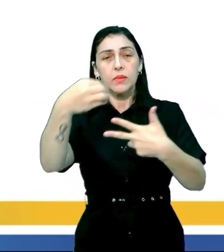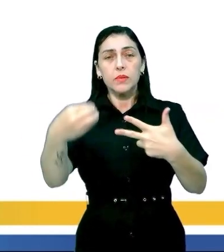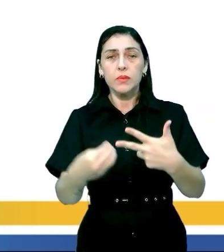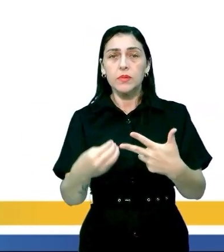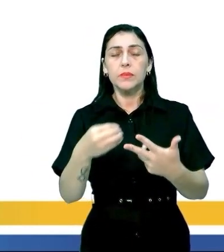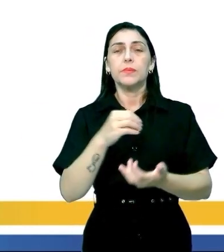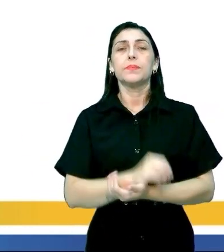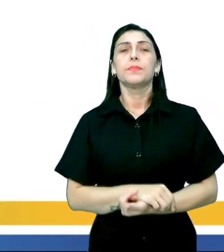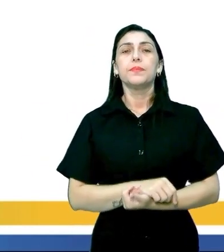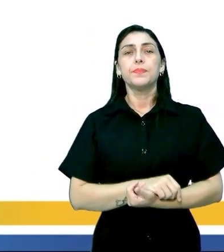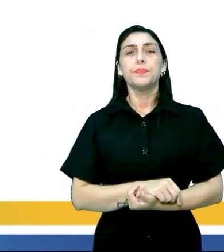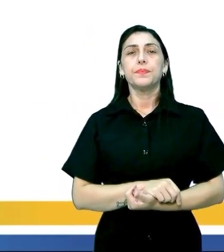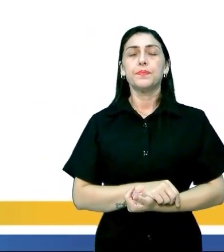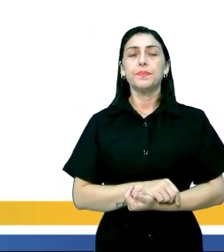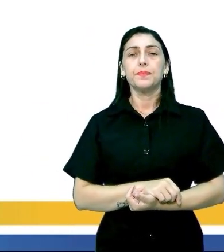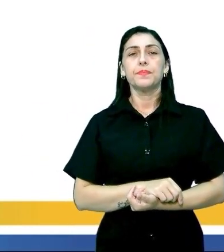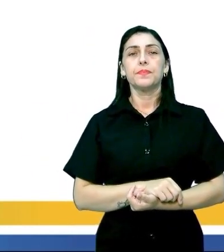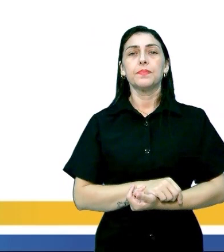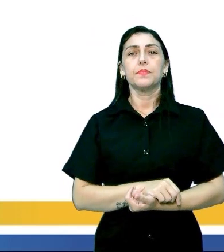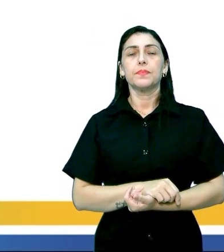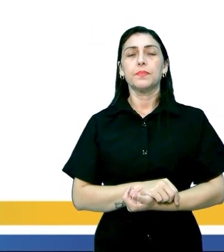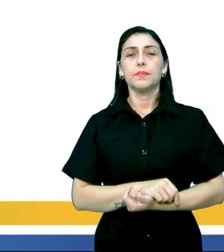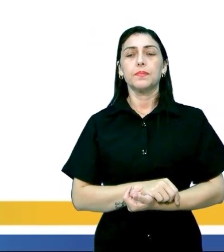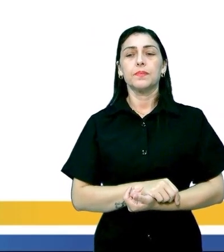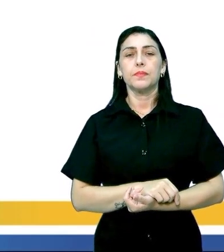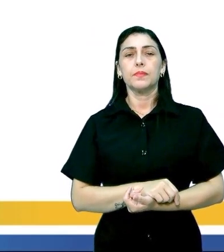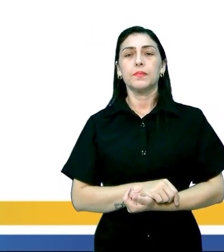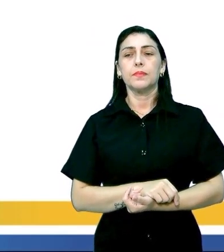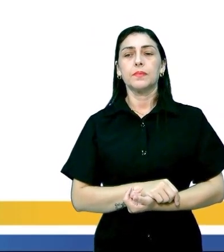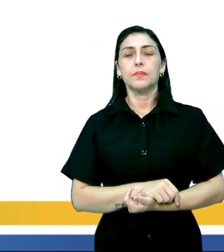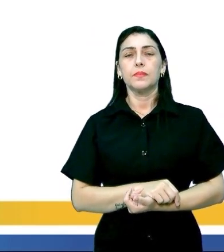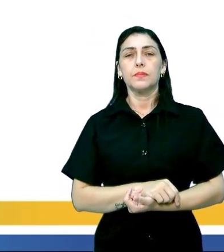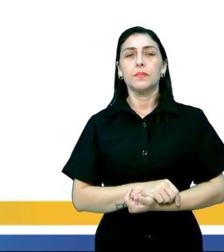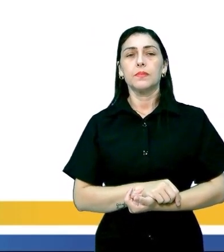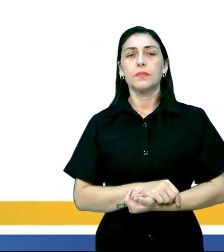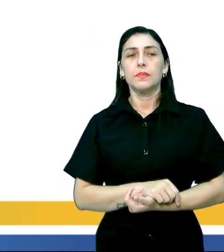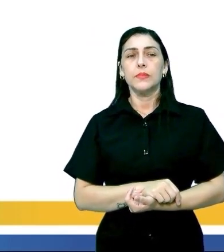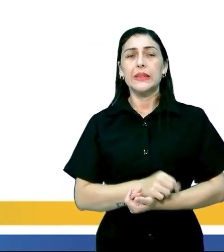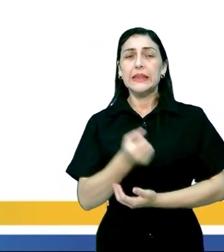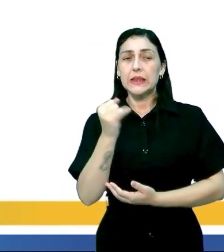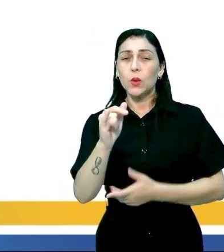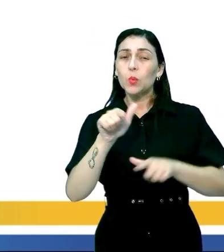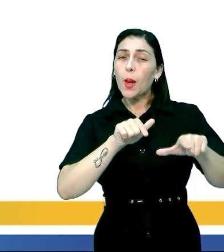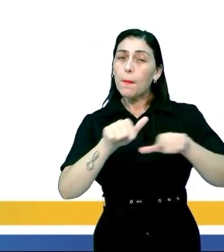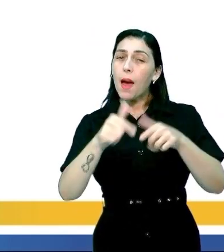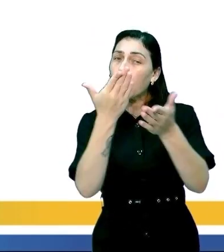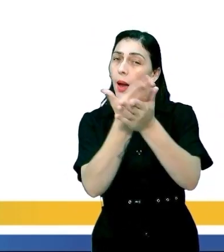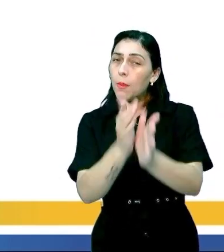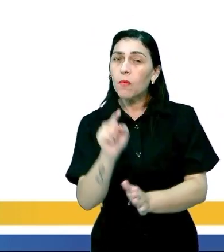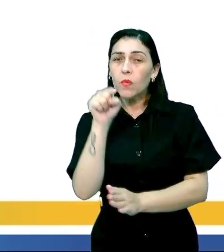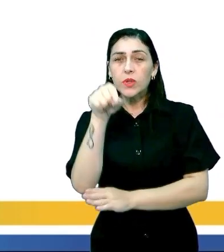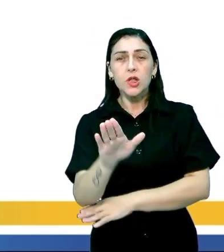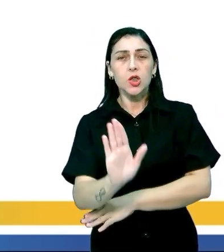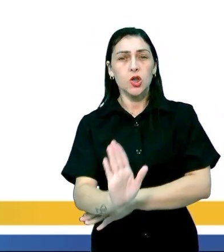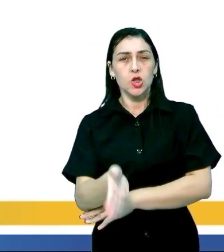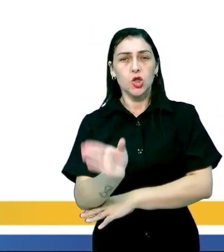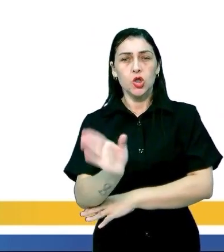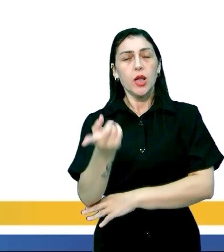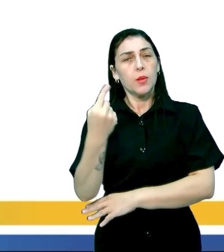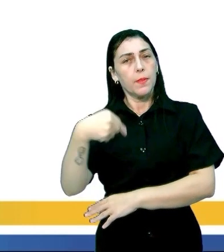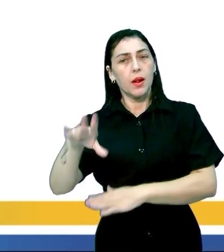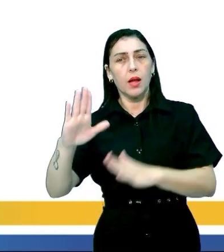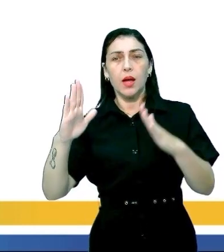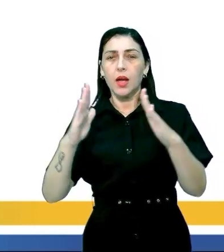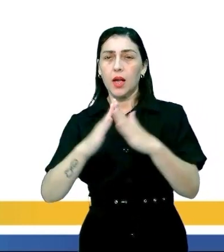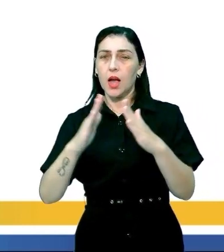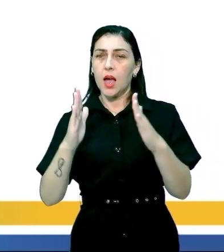fizeram presentes em provas do Enem. Seu turno de trabalho acabou. Você está